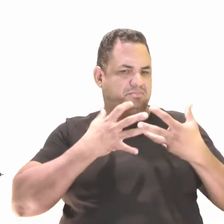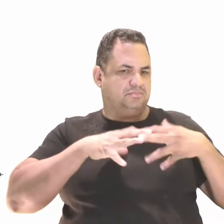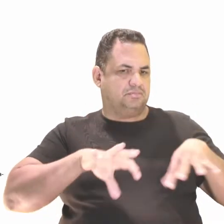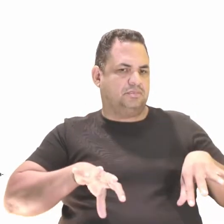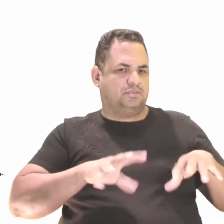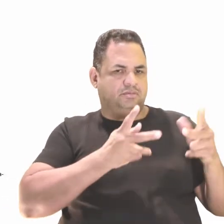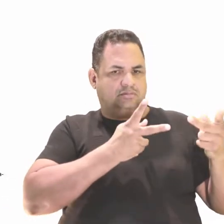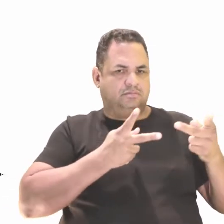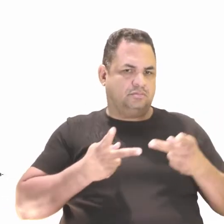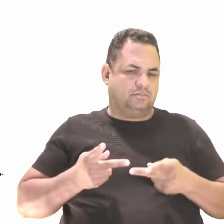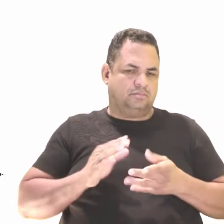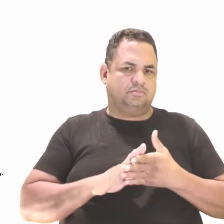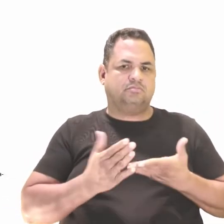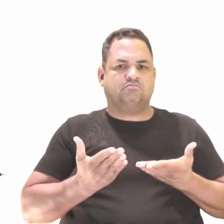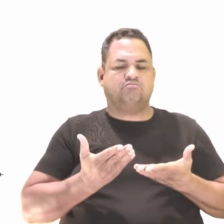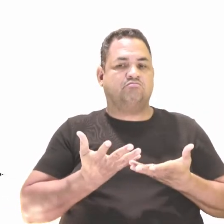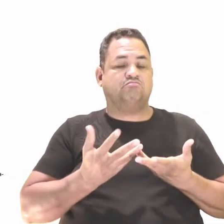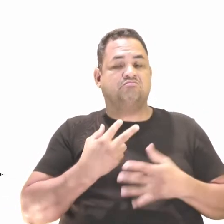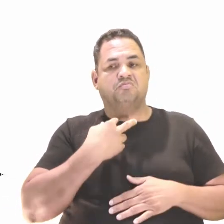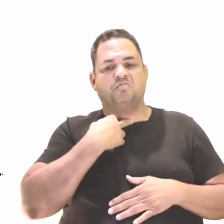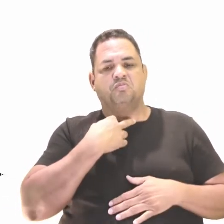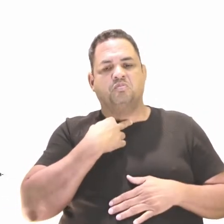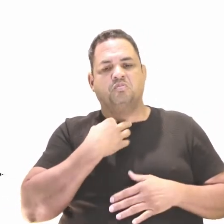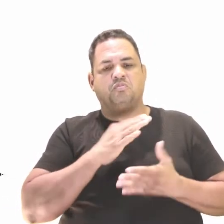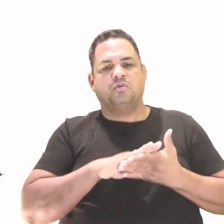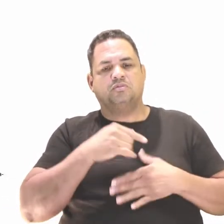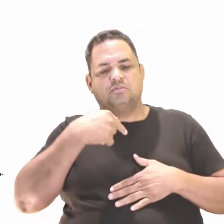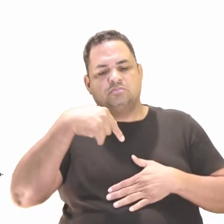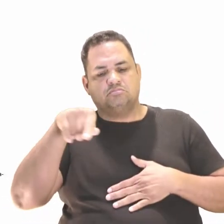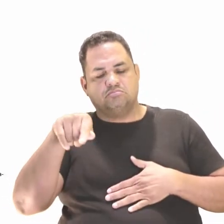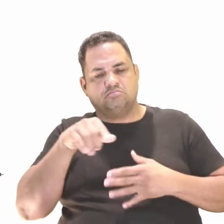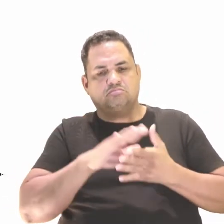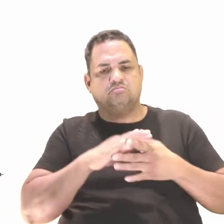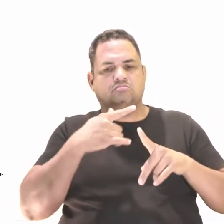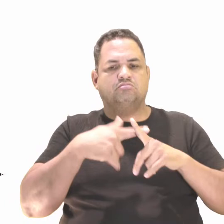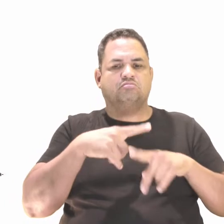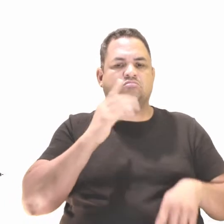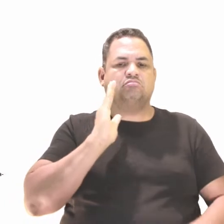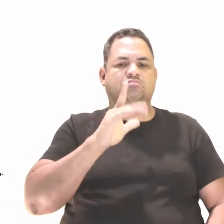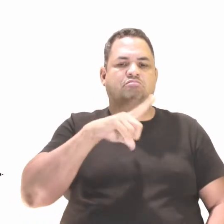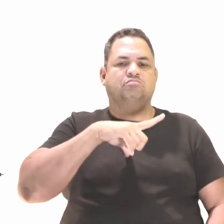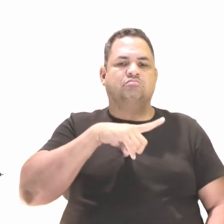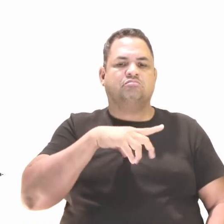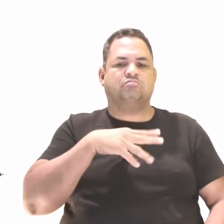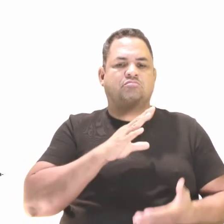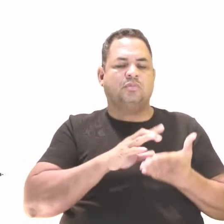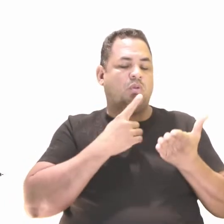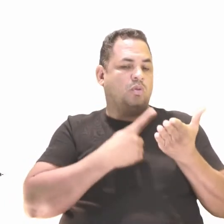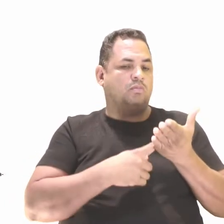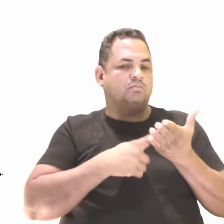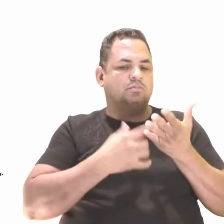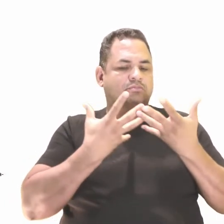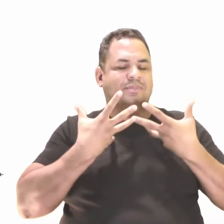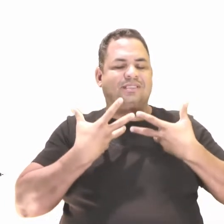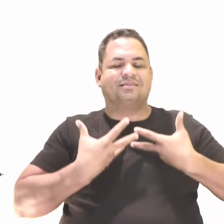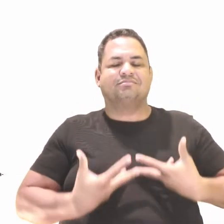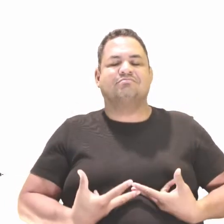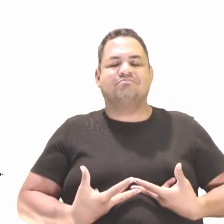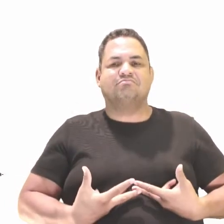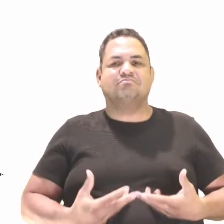os convites. Caso você não possa comparecer, não possa ir porque você já tem aí um compromisso, está cansado,